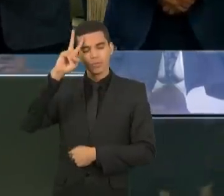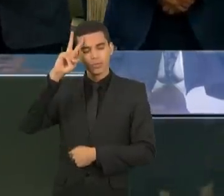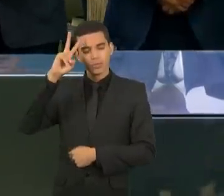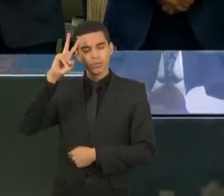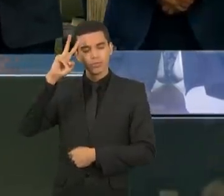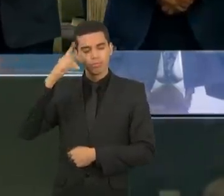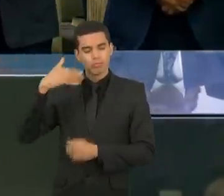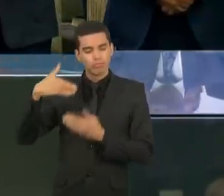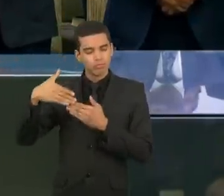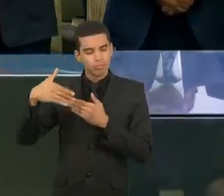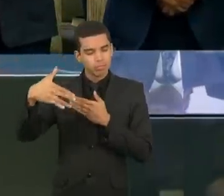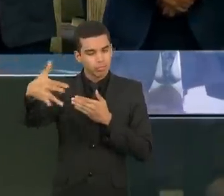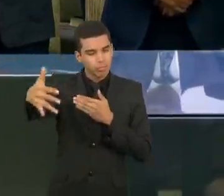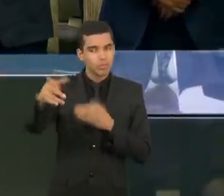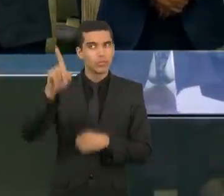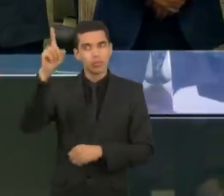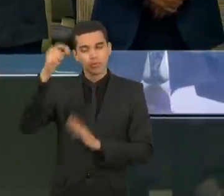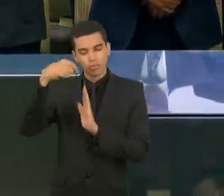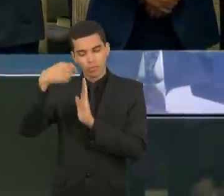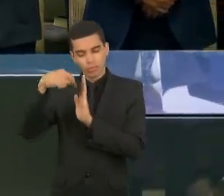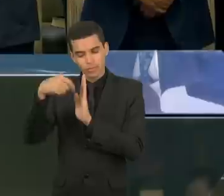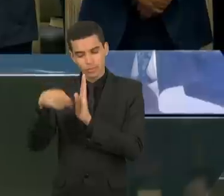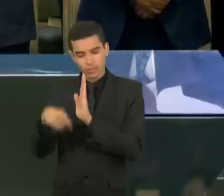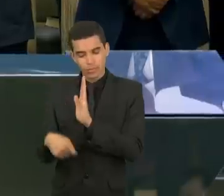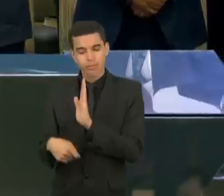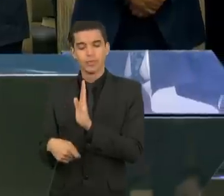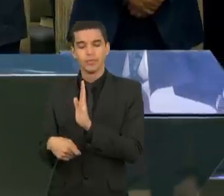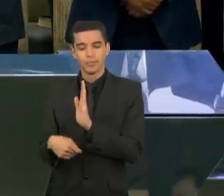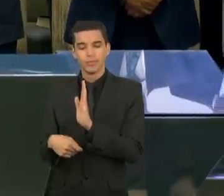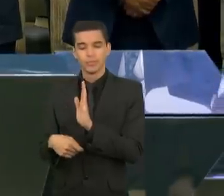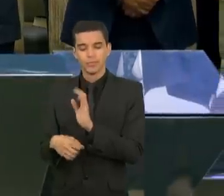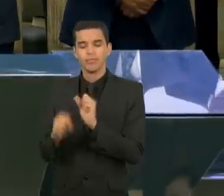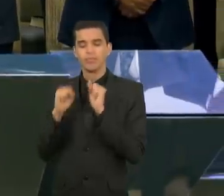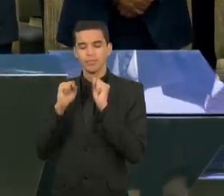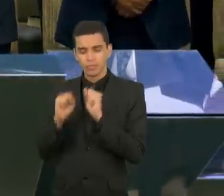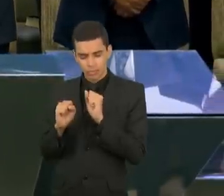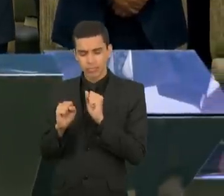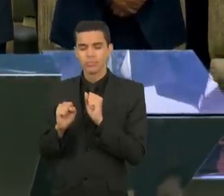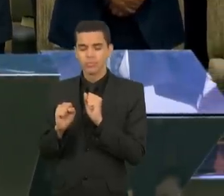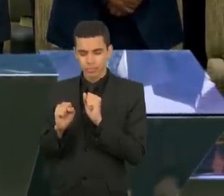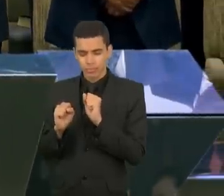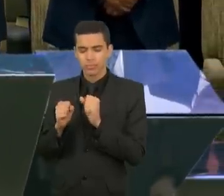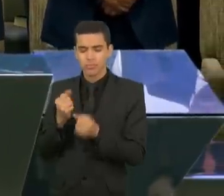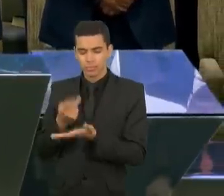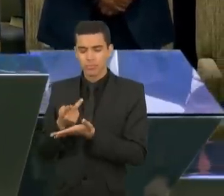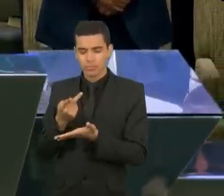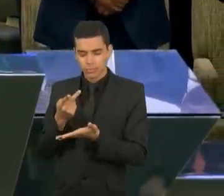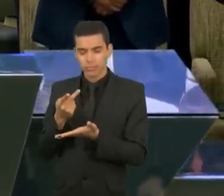a possibilidade de acontecer